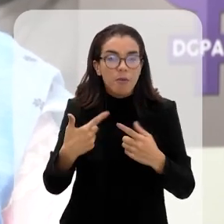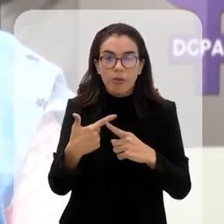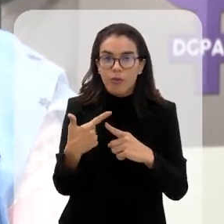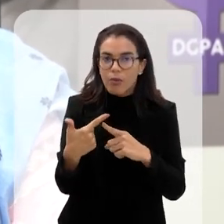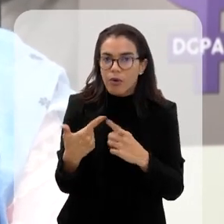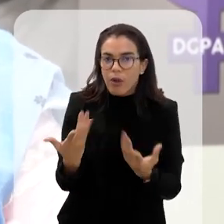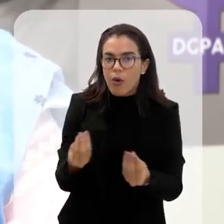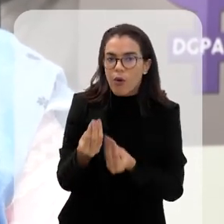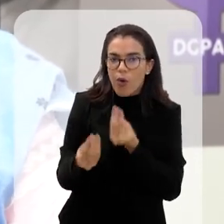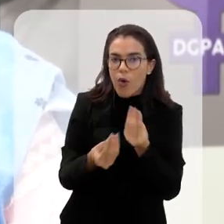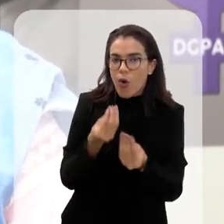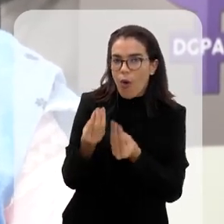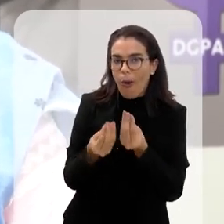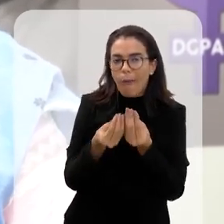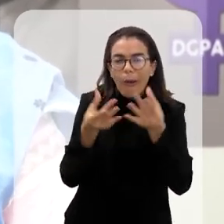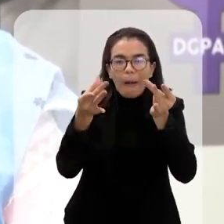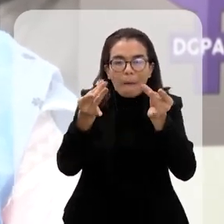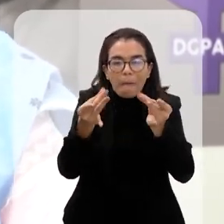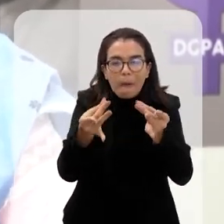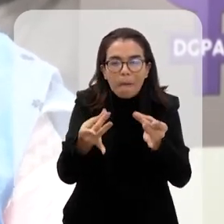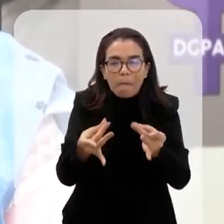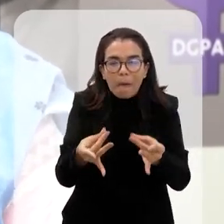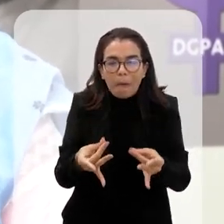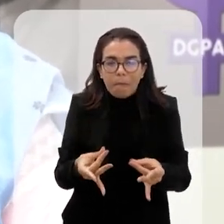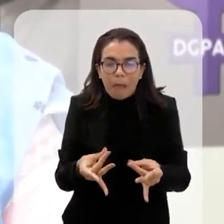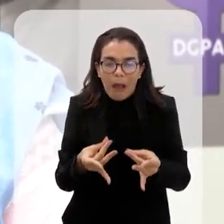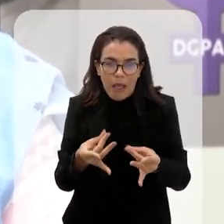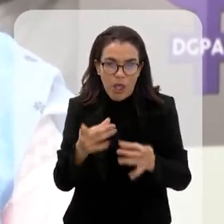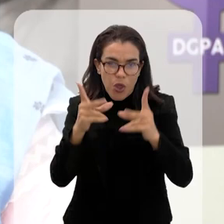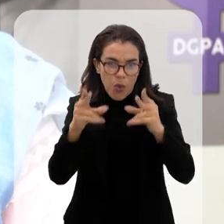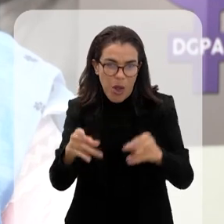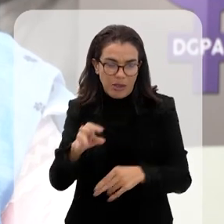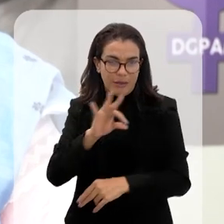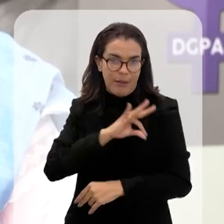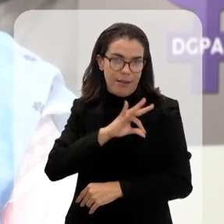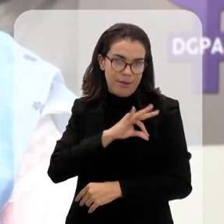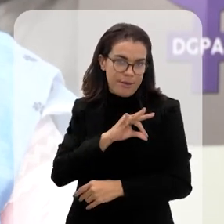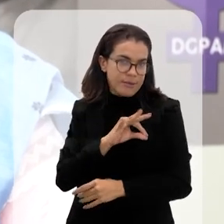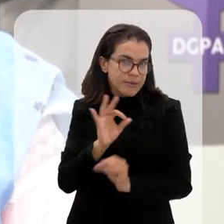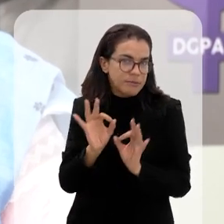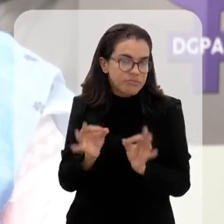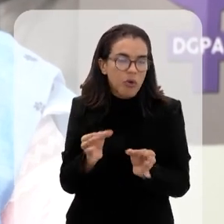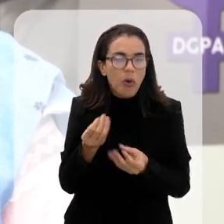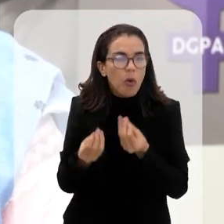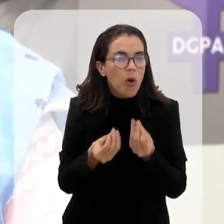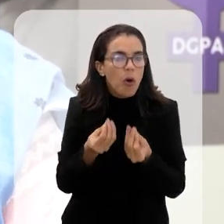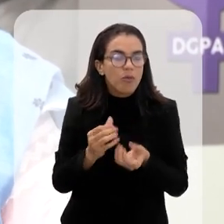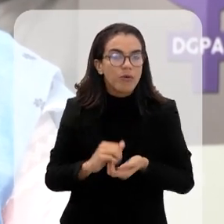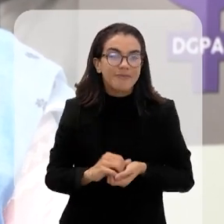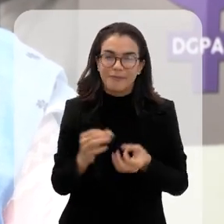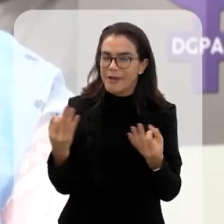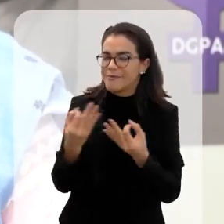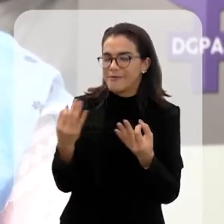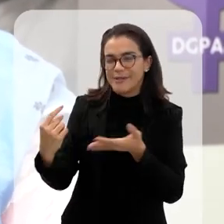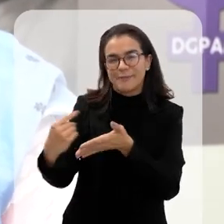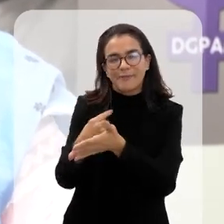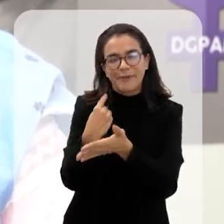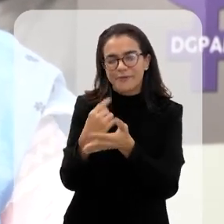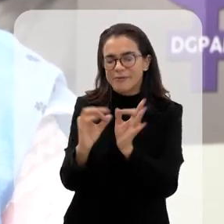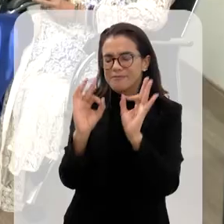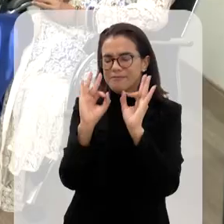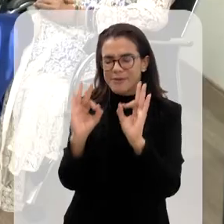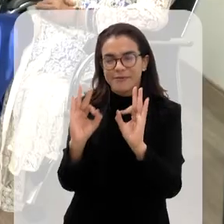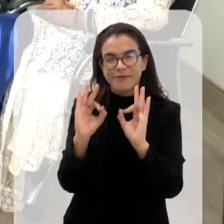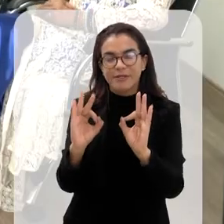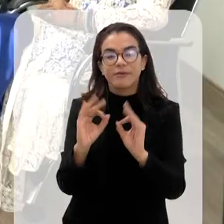Porque aí não tem como fazer essa coisa tão esmiuçada quando você vai até uma delegacia especializada, uhum, né? Uhum. Como é que fica? Perfeita a